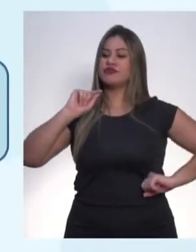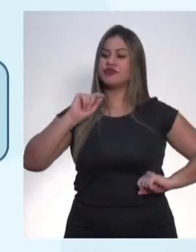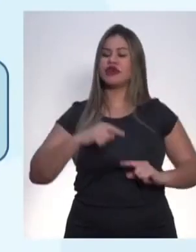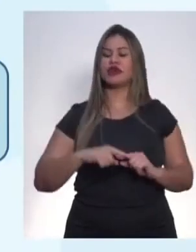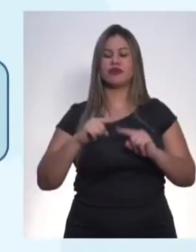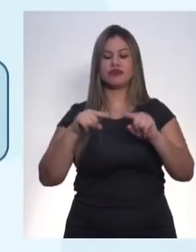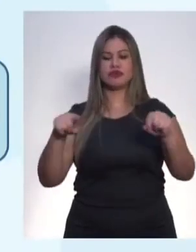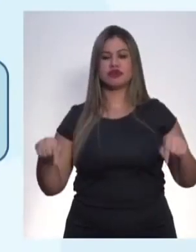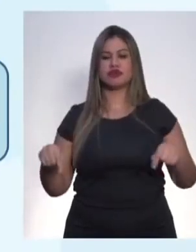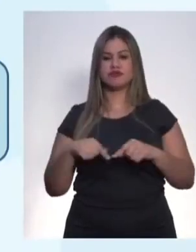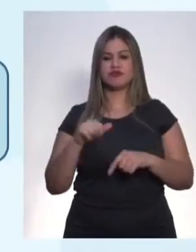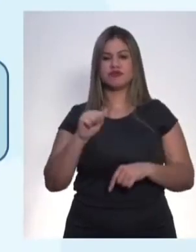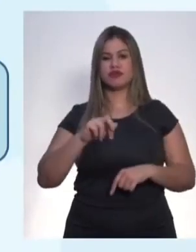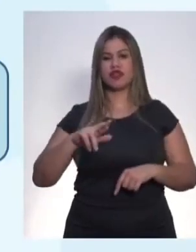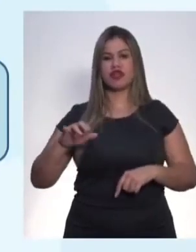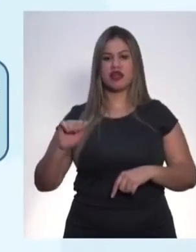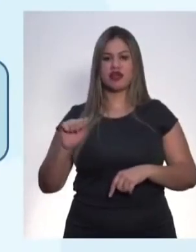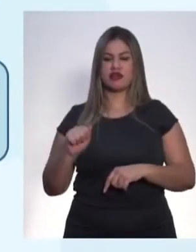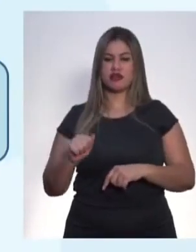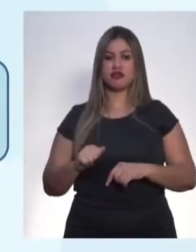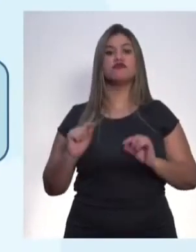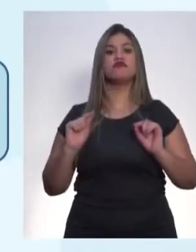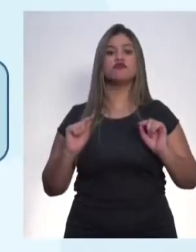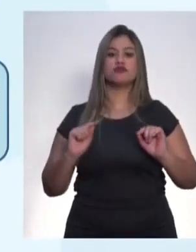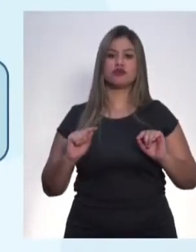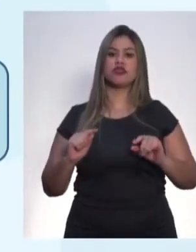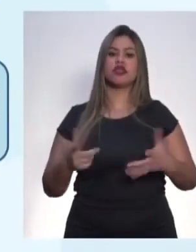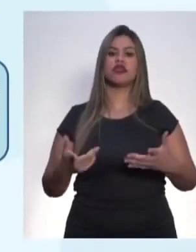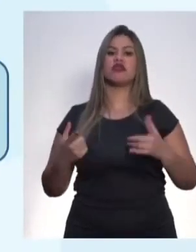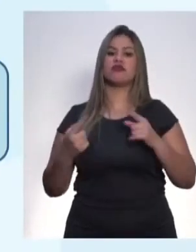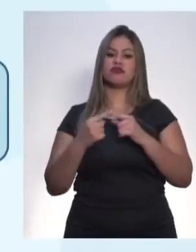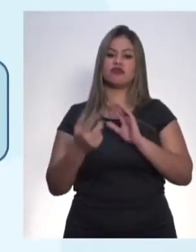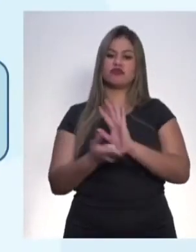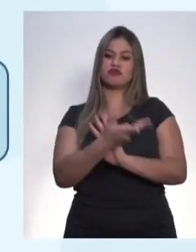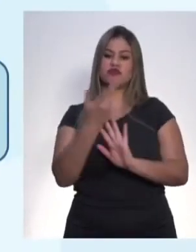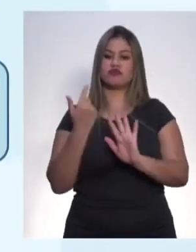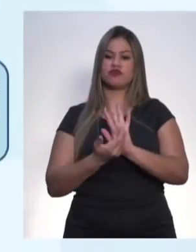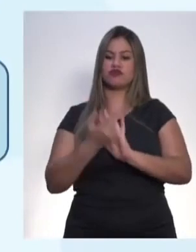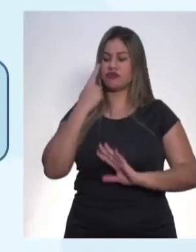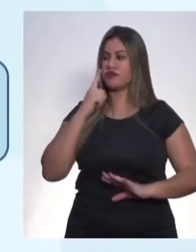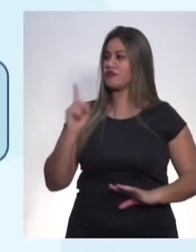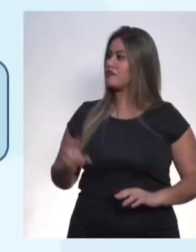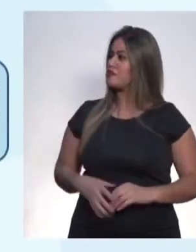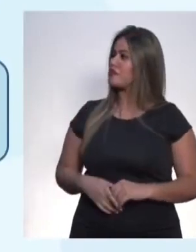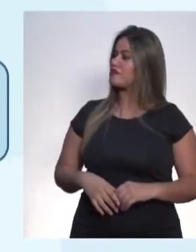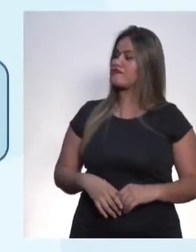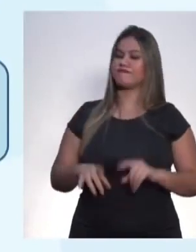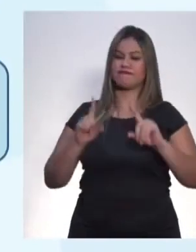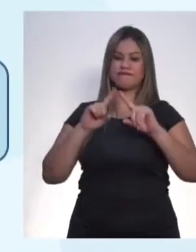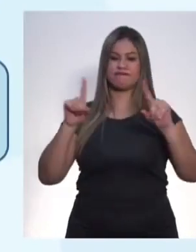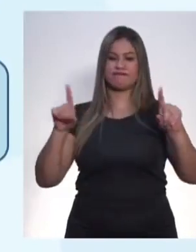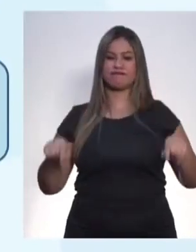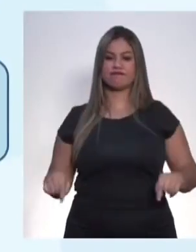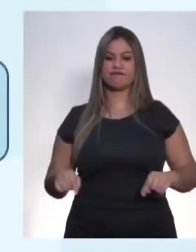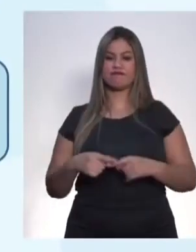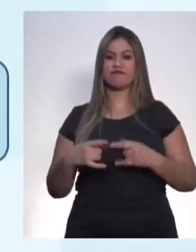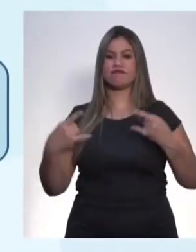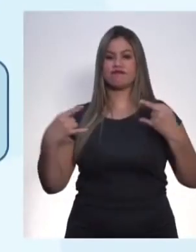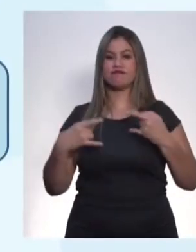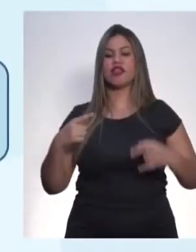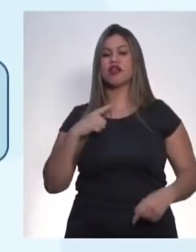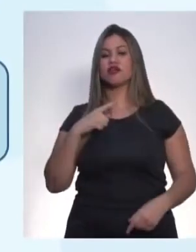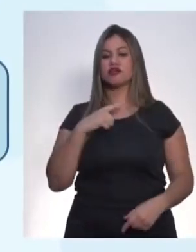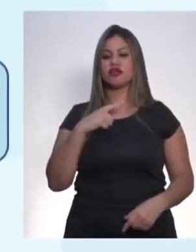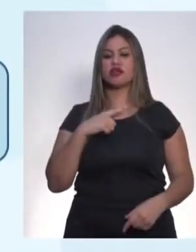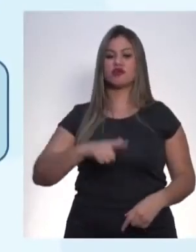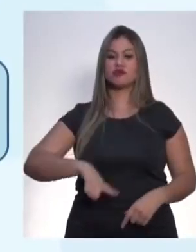de área. Falou em área, tem a ver com a figura. Olha, a figura é um retângulo. Eu estou vendo ali o lote de Marcos embaixo, que